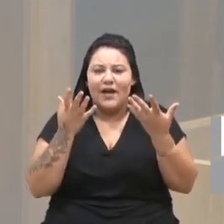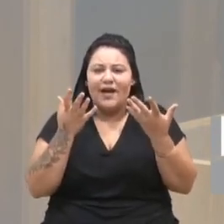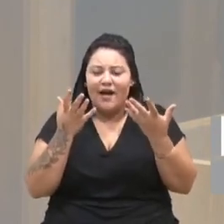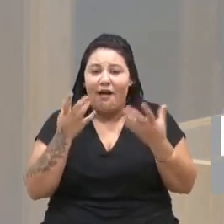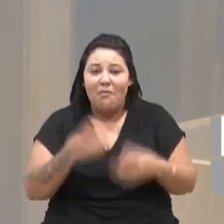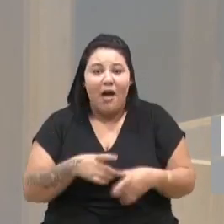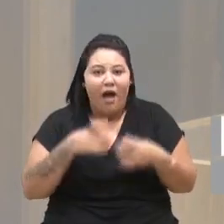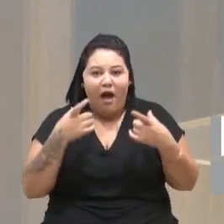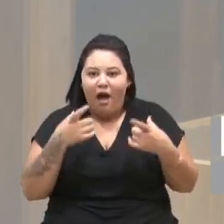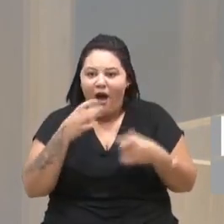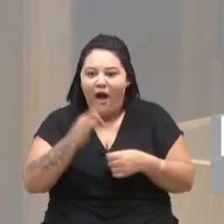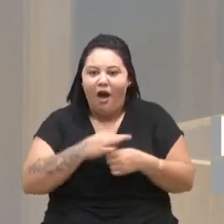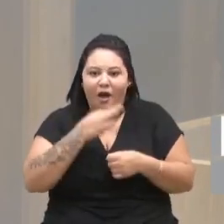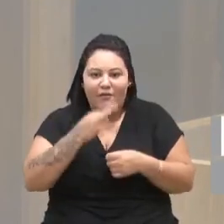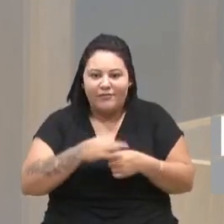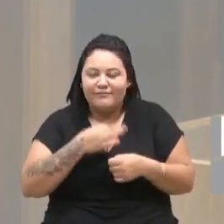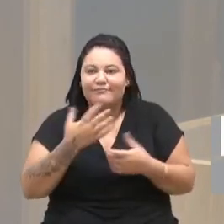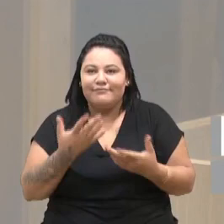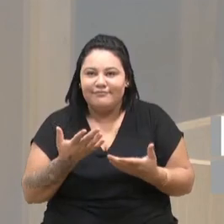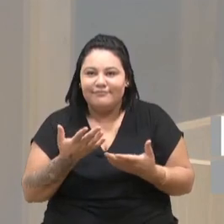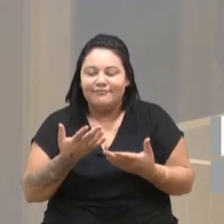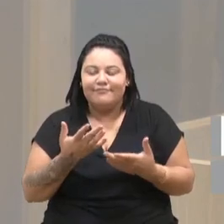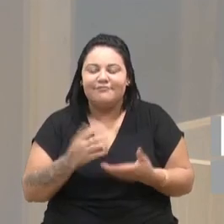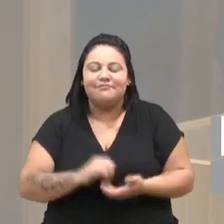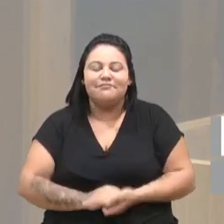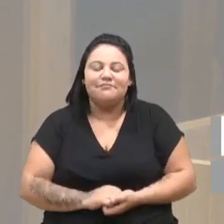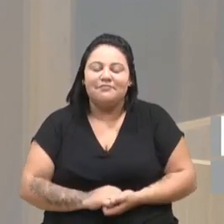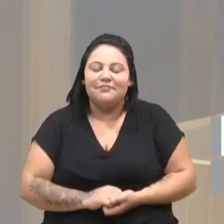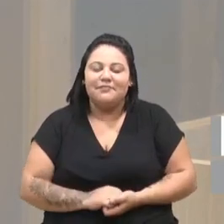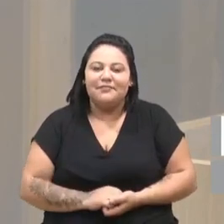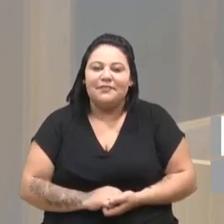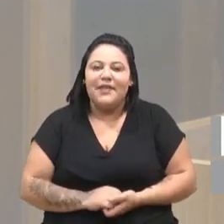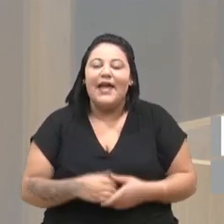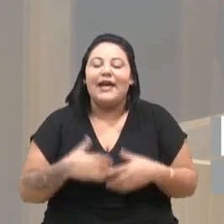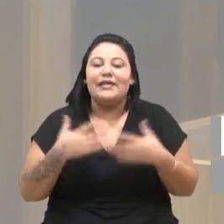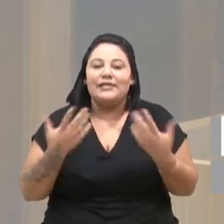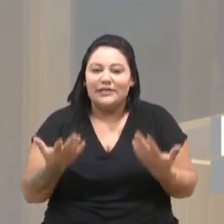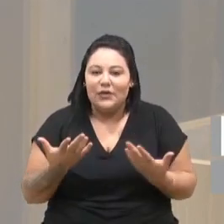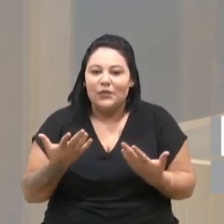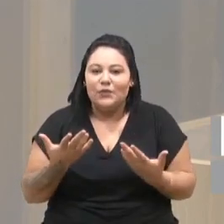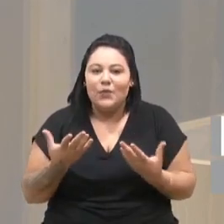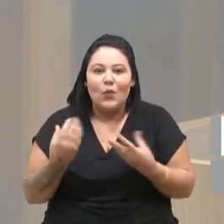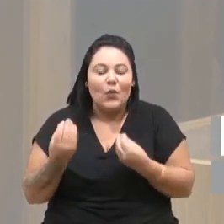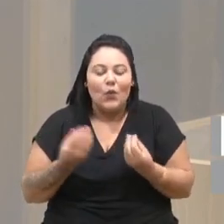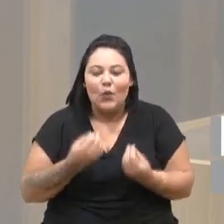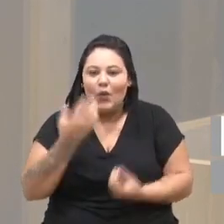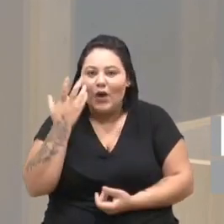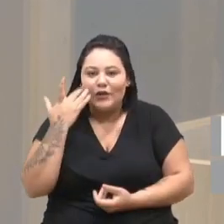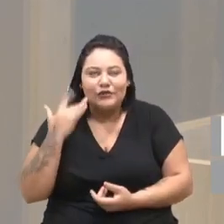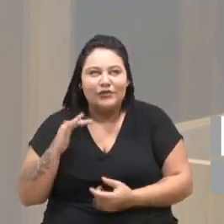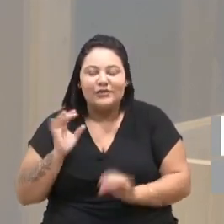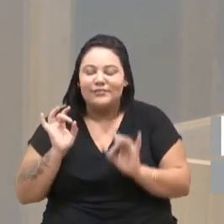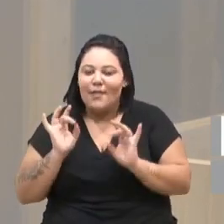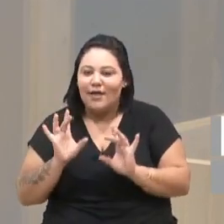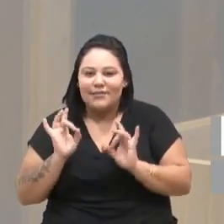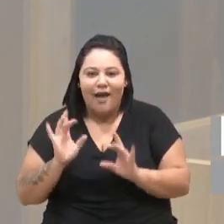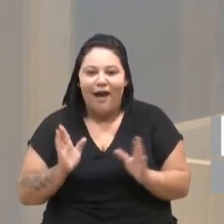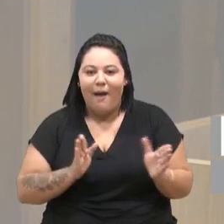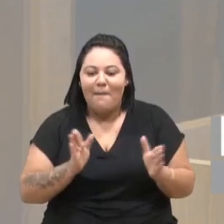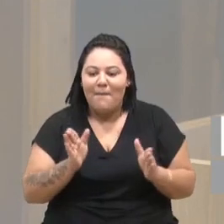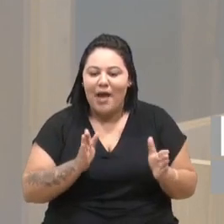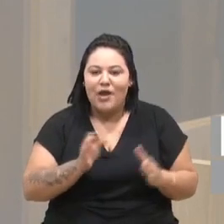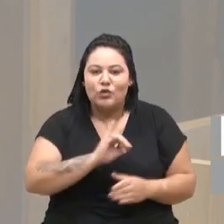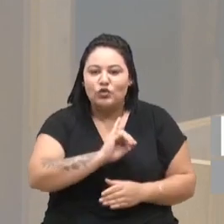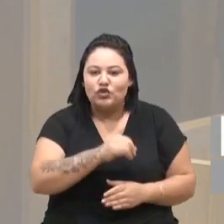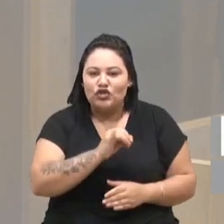festa de Caxias e da região. Então, foram dias especiais,